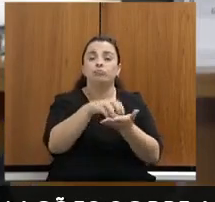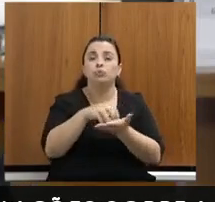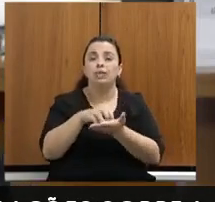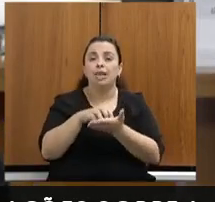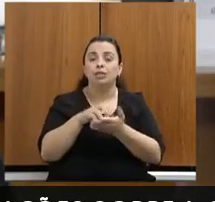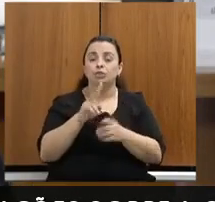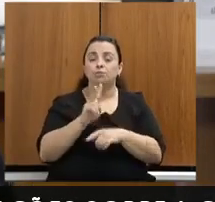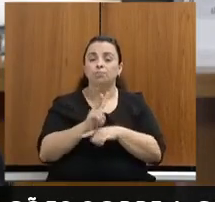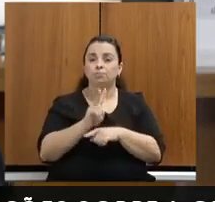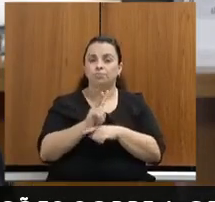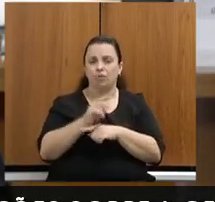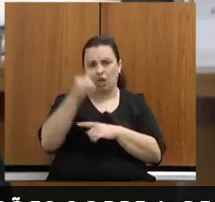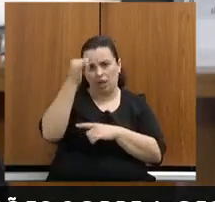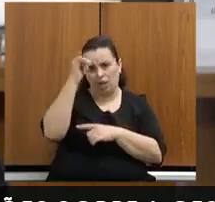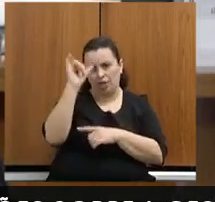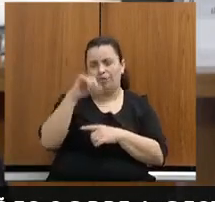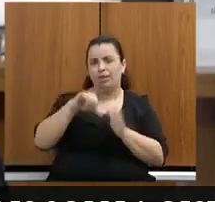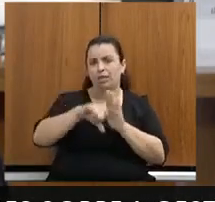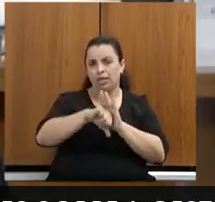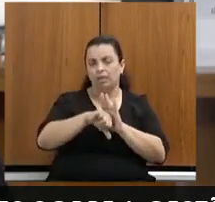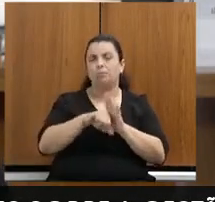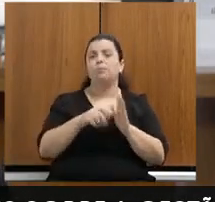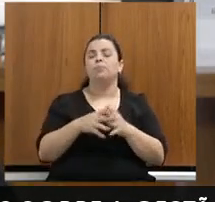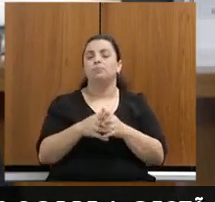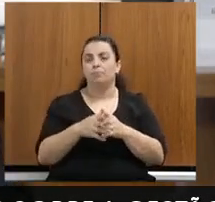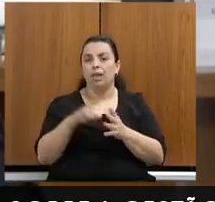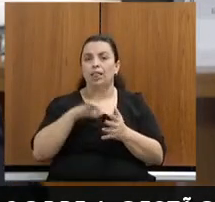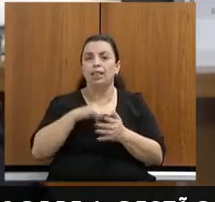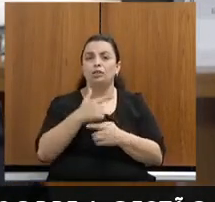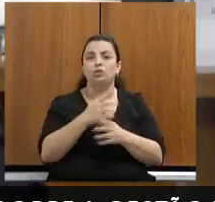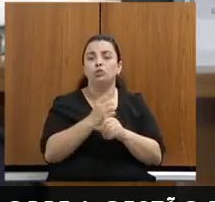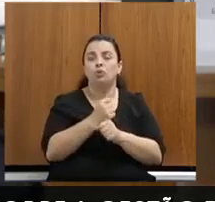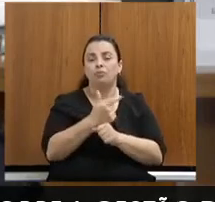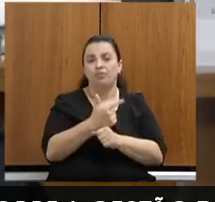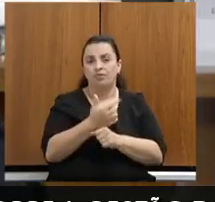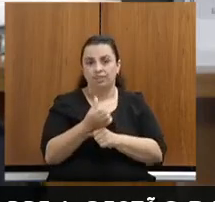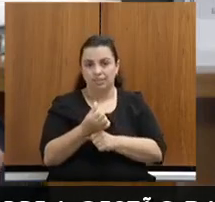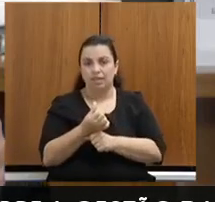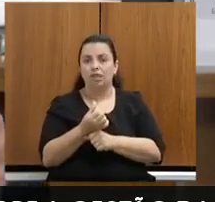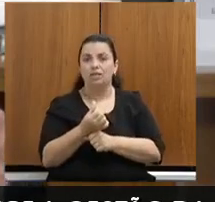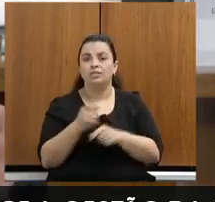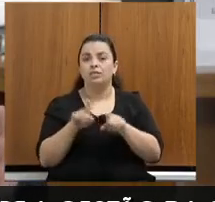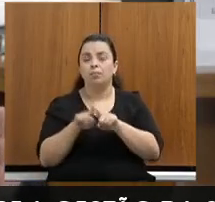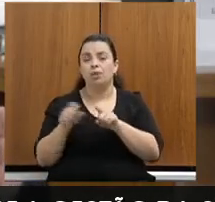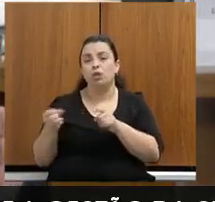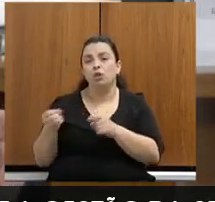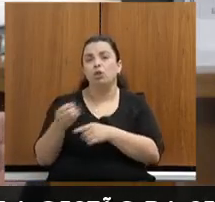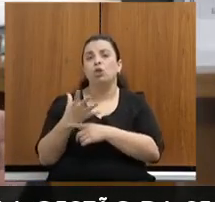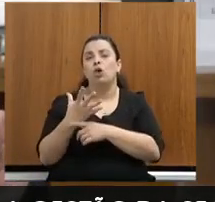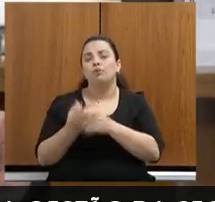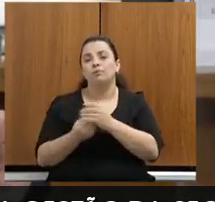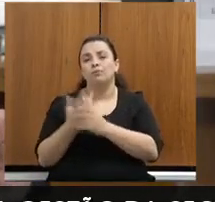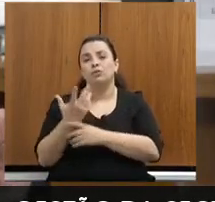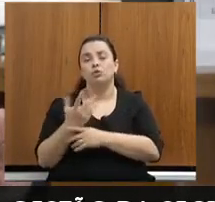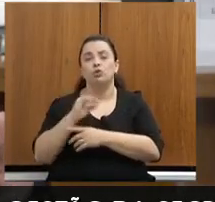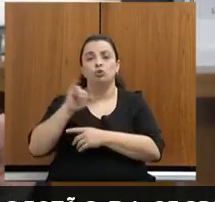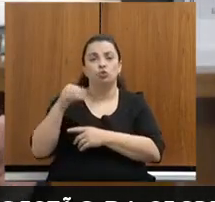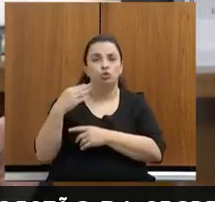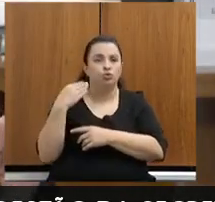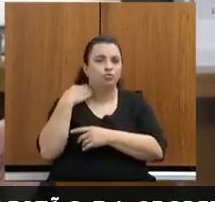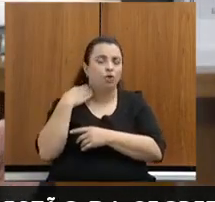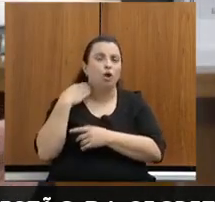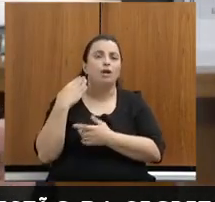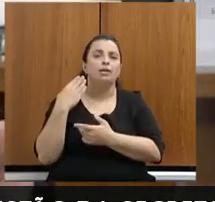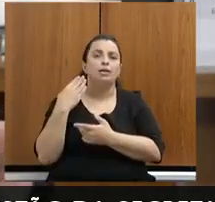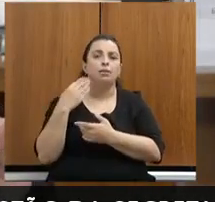existem 46 unidades em prevenção à criminalidade contando as novas implantações mas que abrange Juiz de Fora Muriaé ou